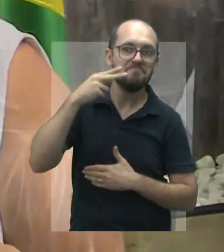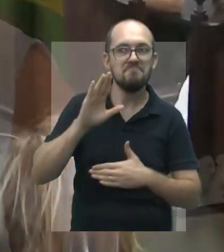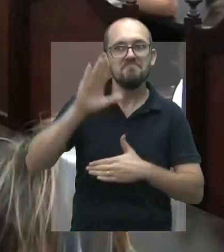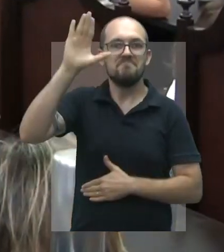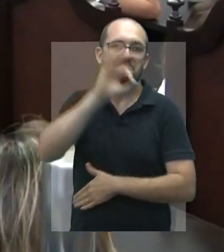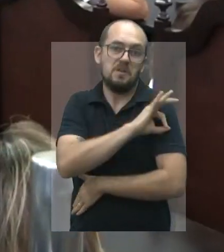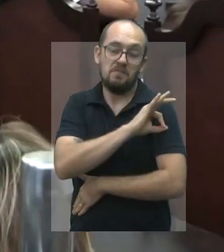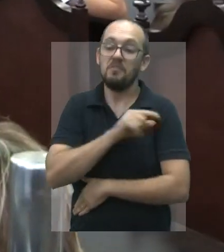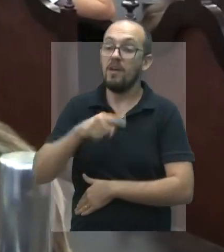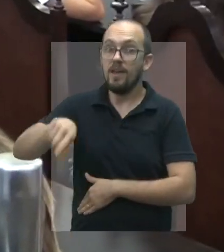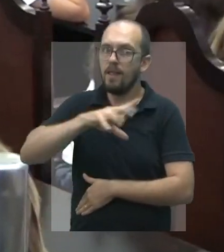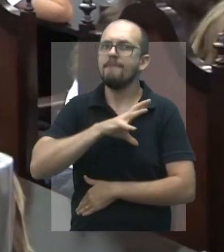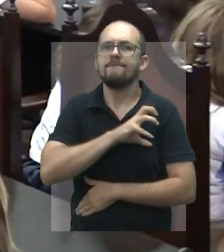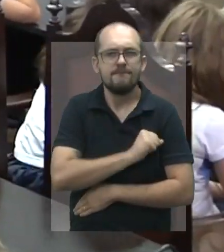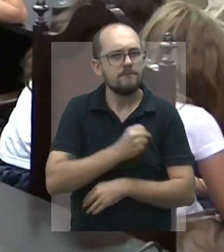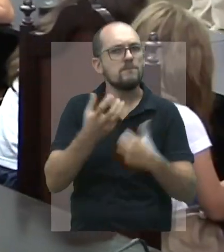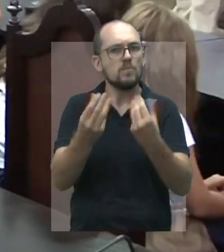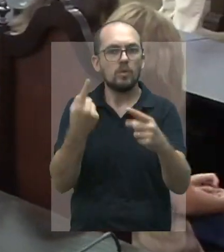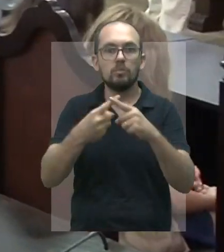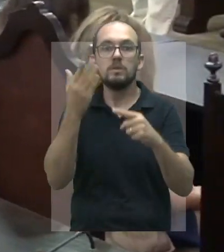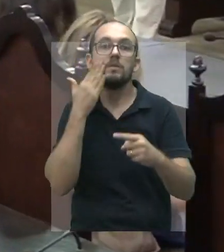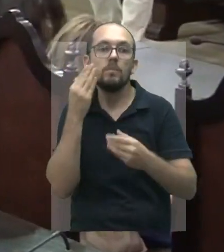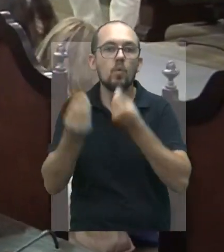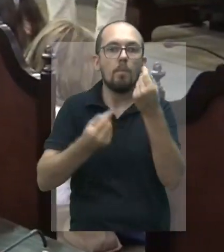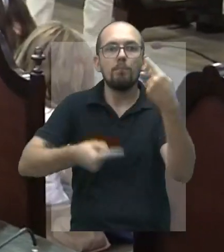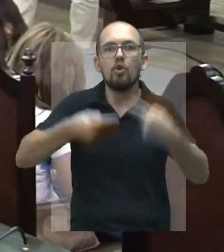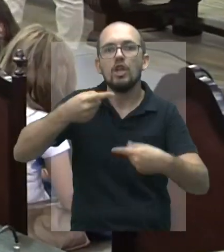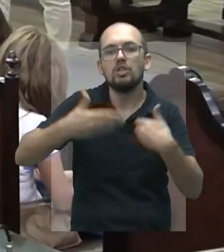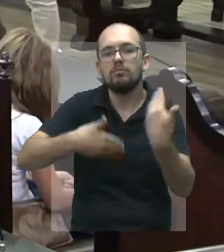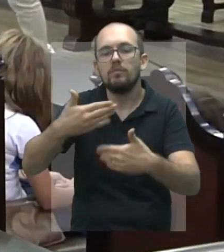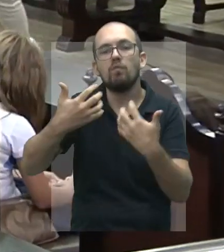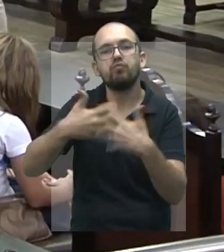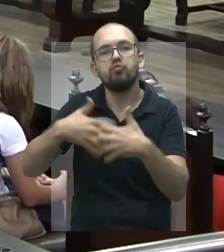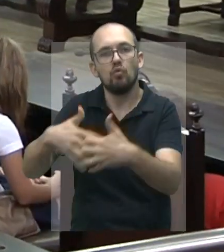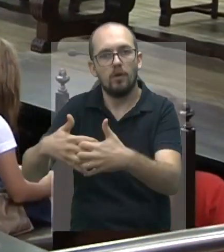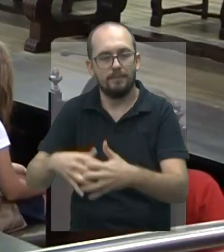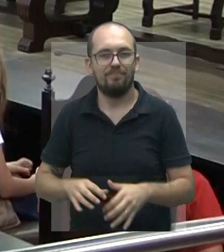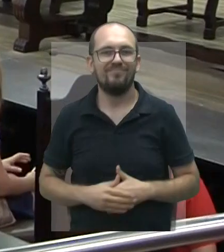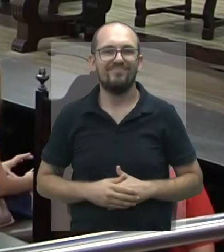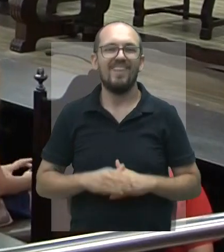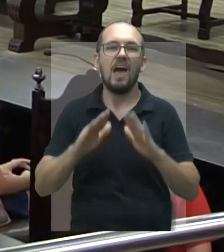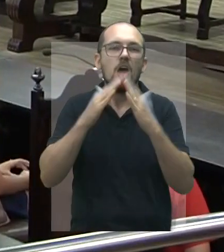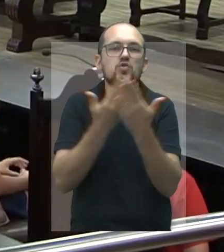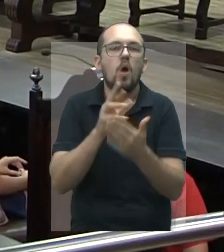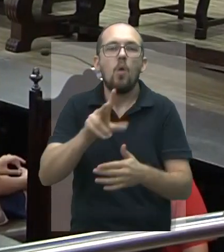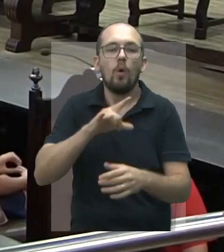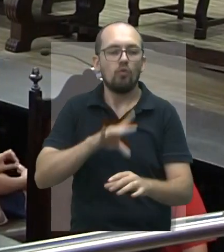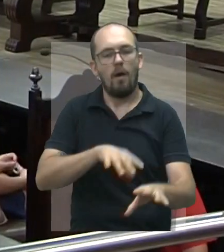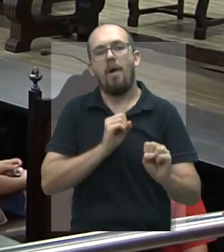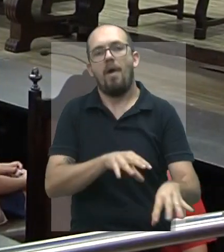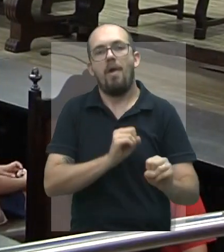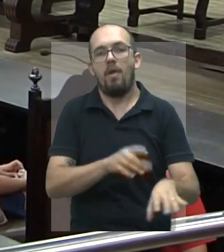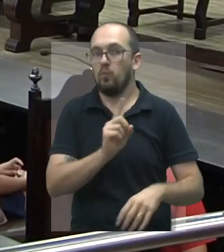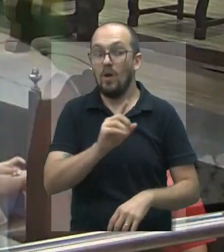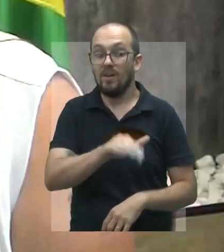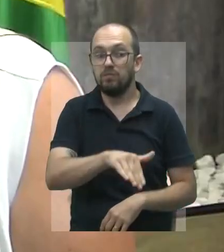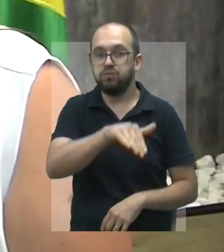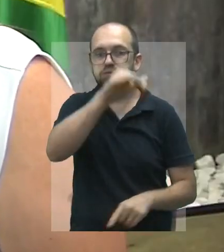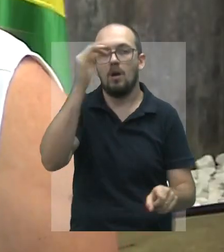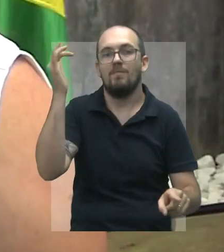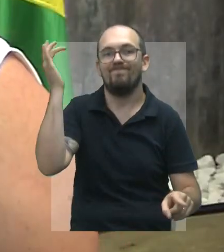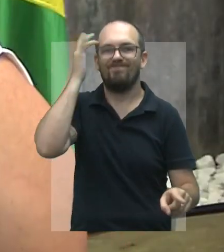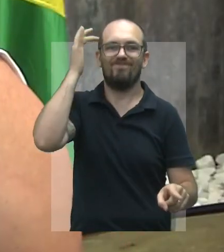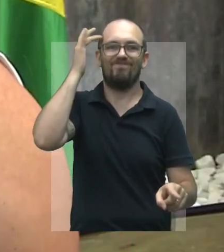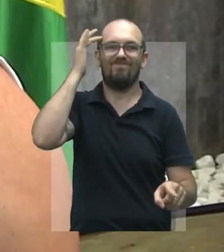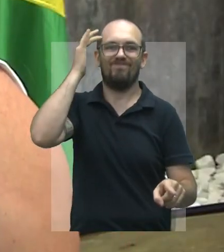em conhecer um pouquinho da política, de como funciona. A função da escola não é só transmitir o conhecimento, é formar os cidadãos, né? Então